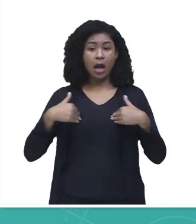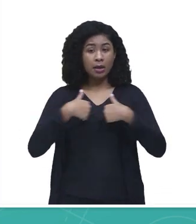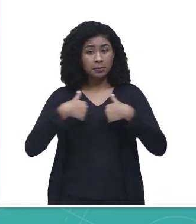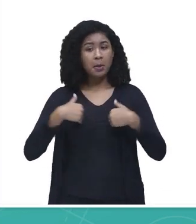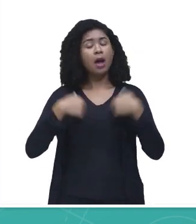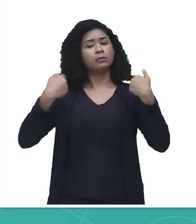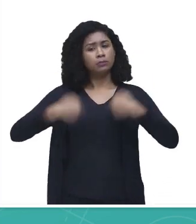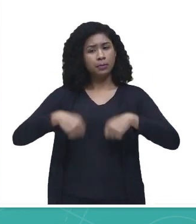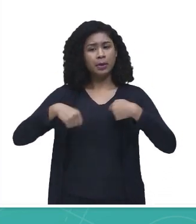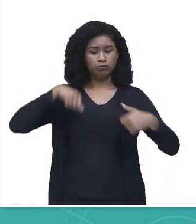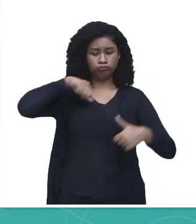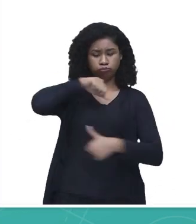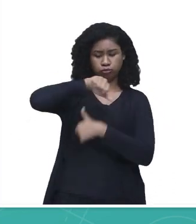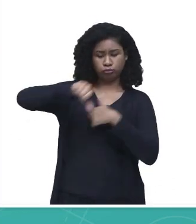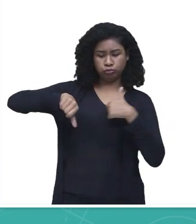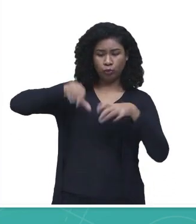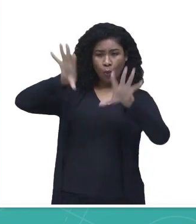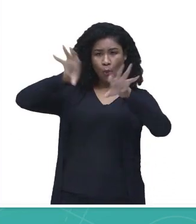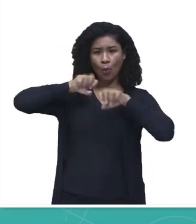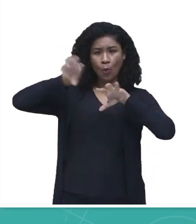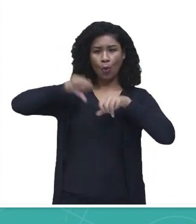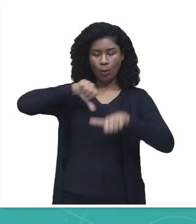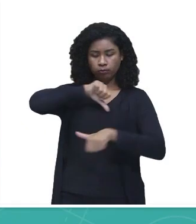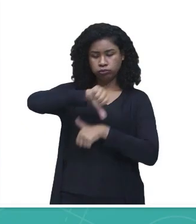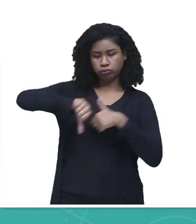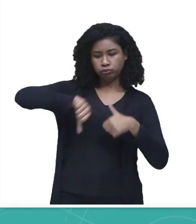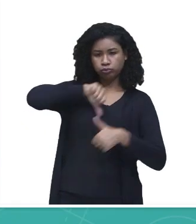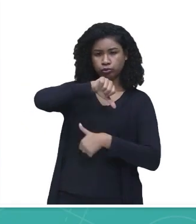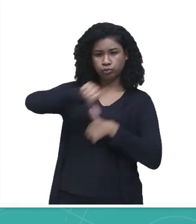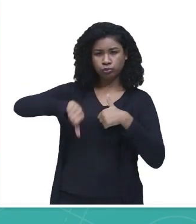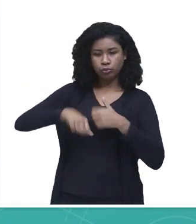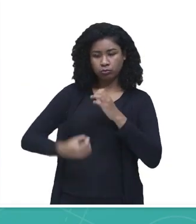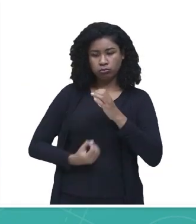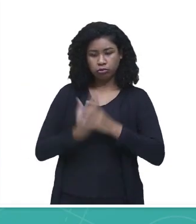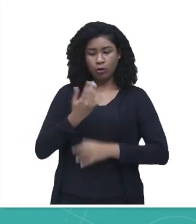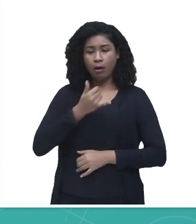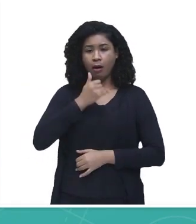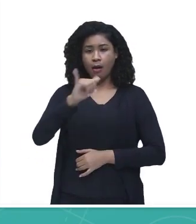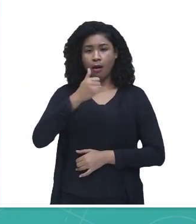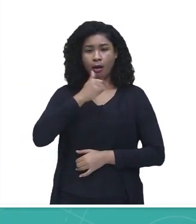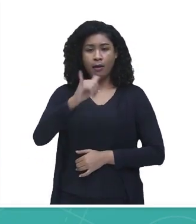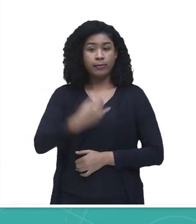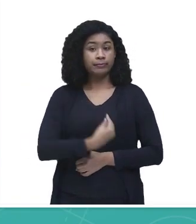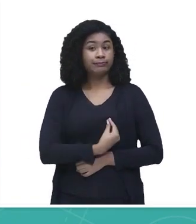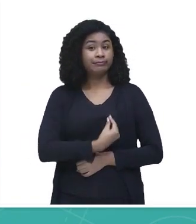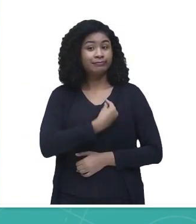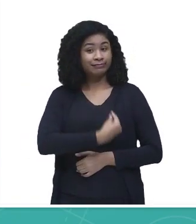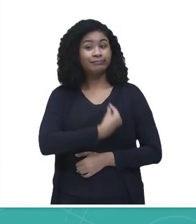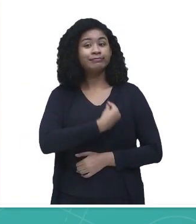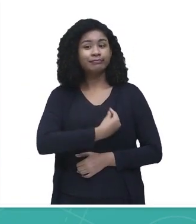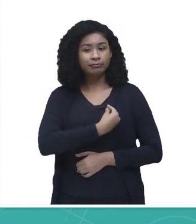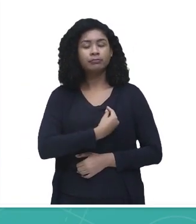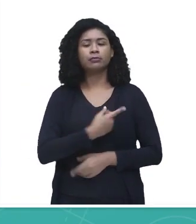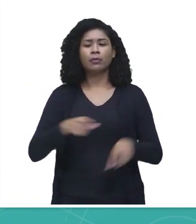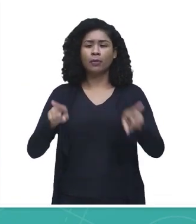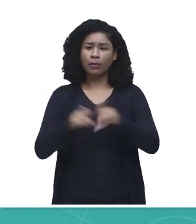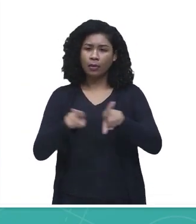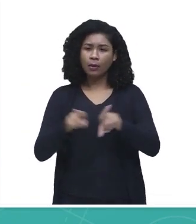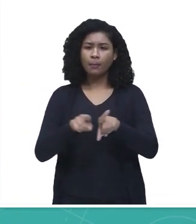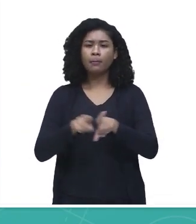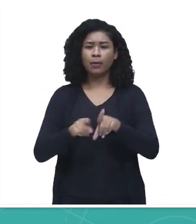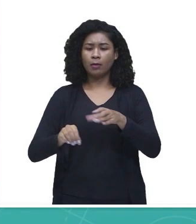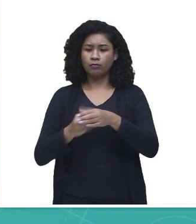sua sobrevivência, mas também as plantas, algas e algumas bactérias também realizam